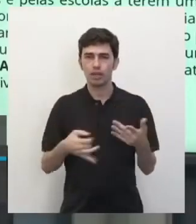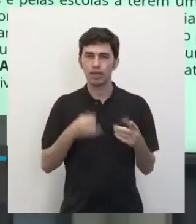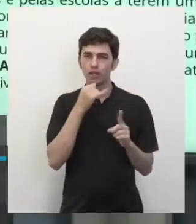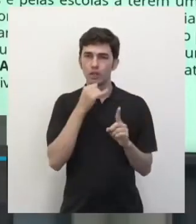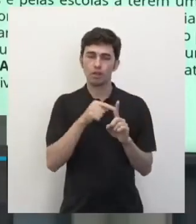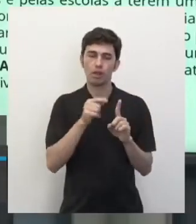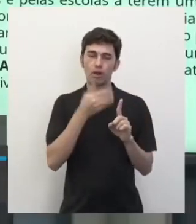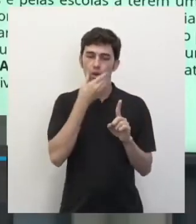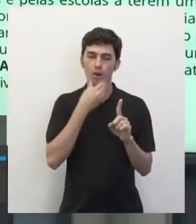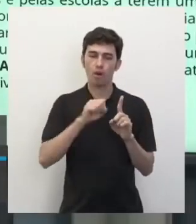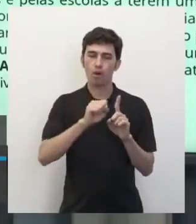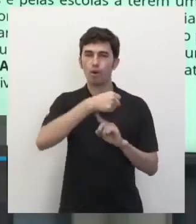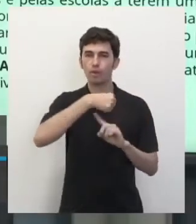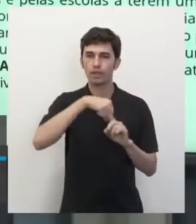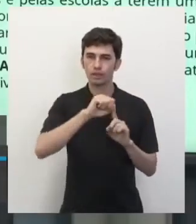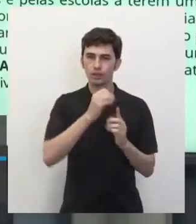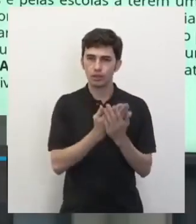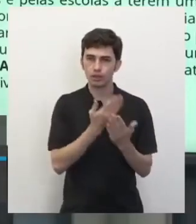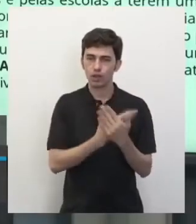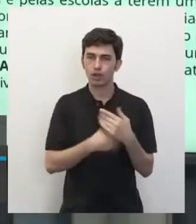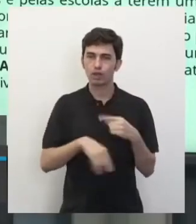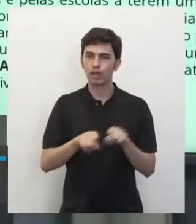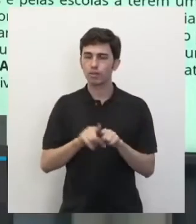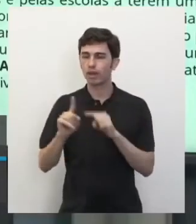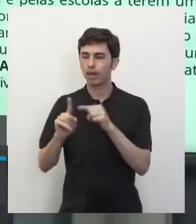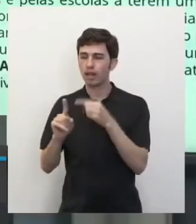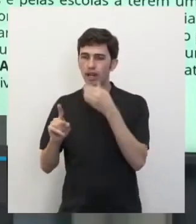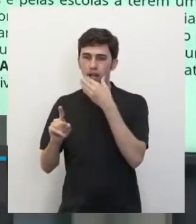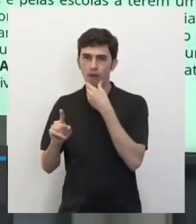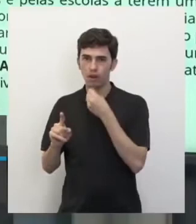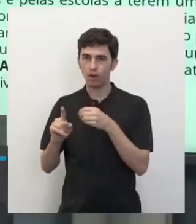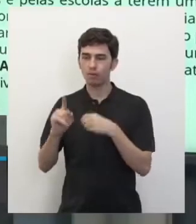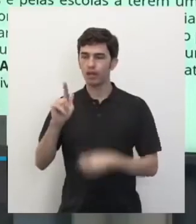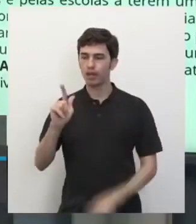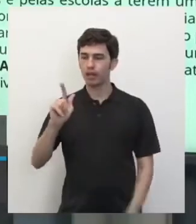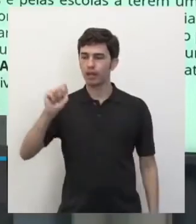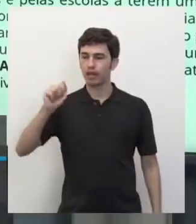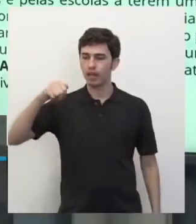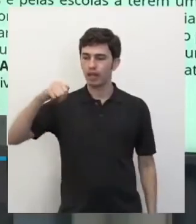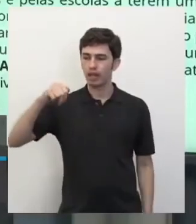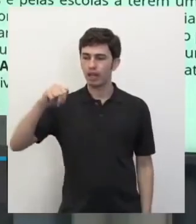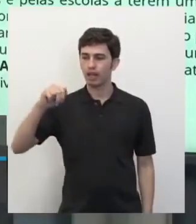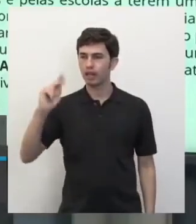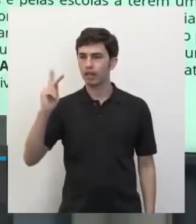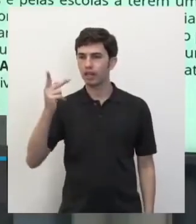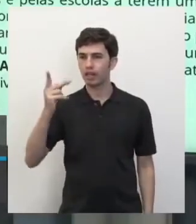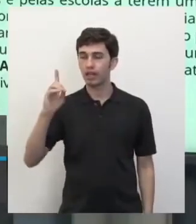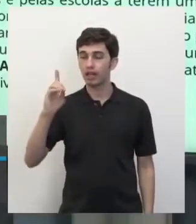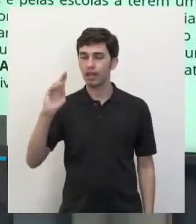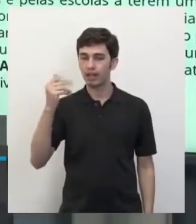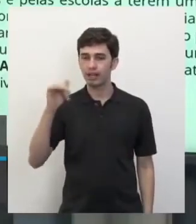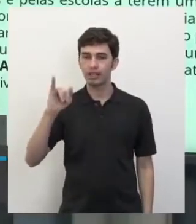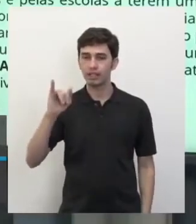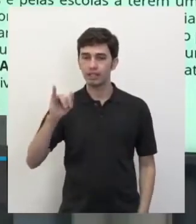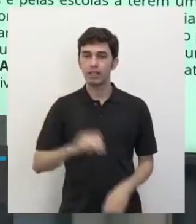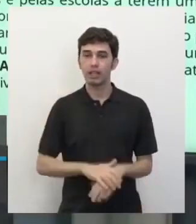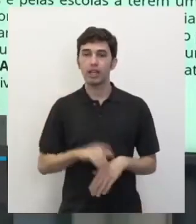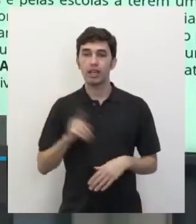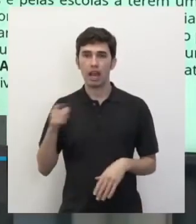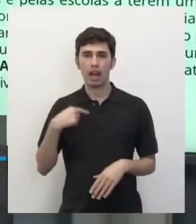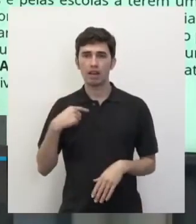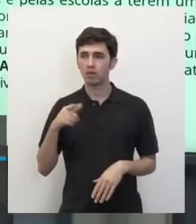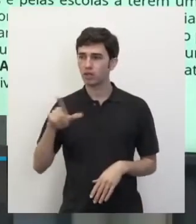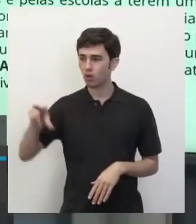sobre Gandhi, tem um dado da Unesco. Então, o texto tem um embasamento. Essa redação foi considerada, né, uma das melhores por conta